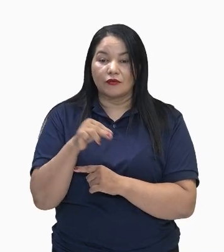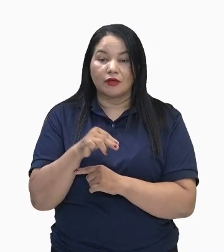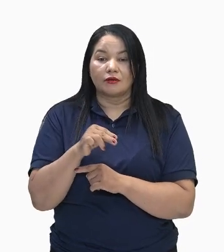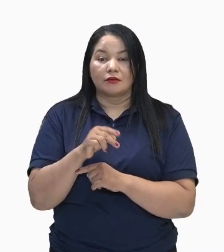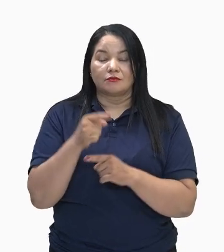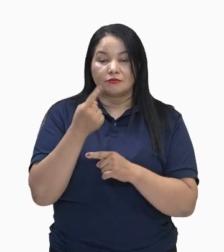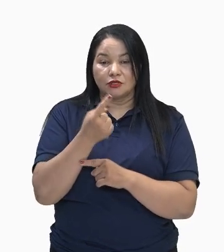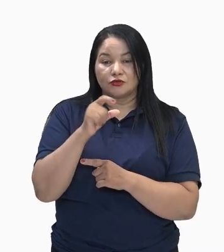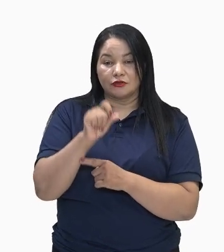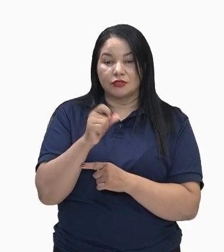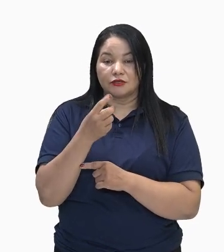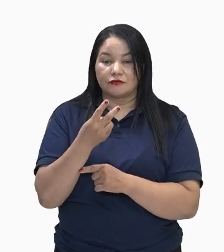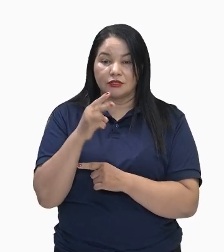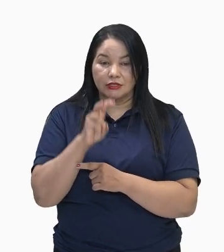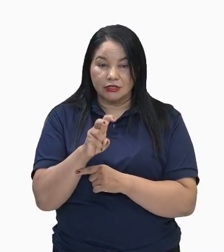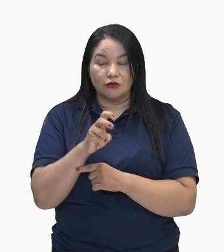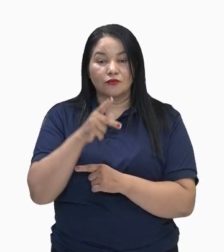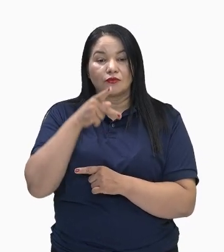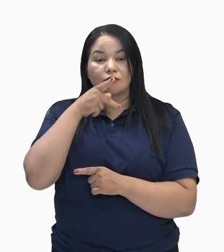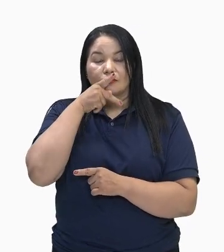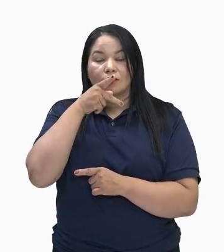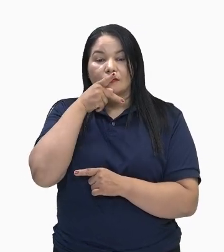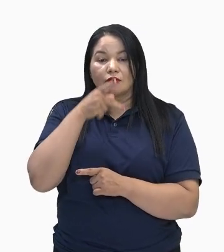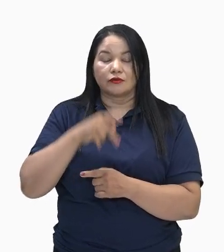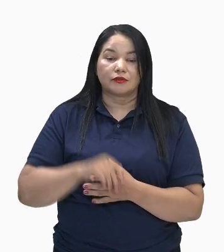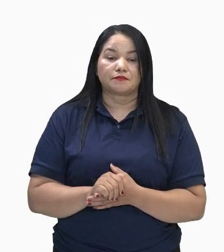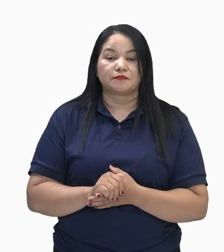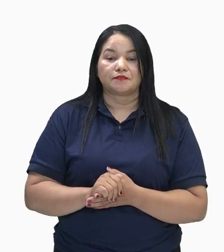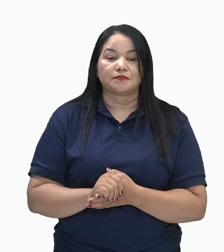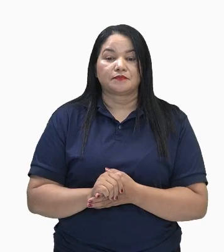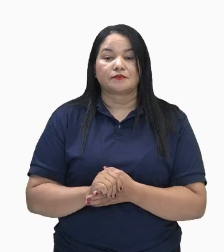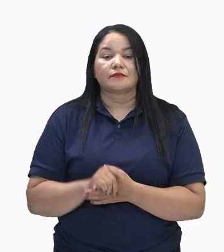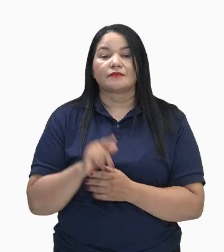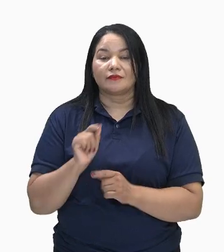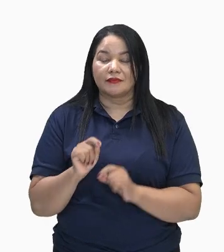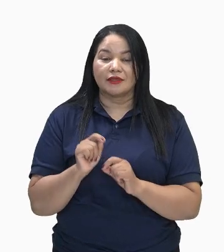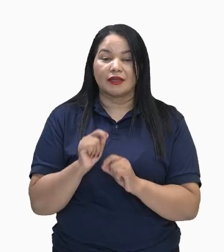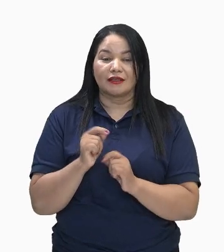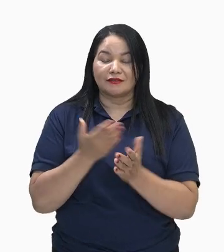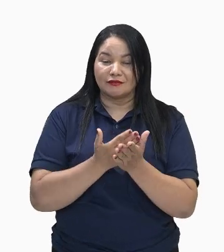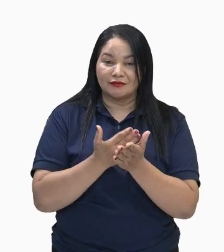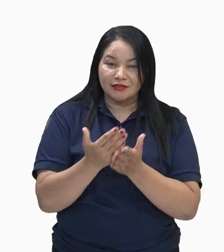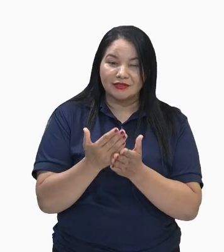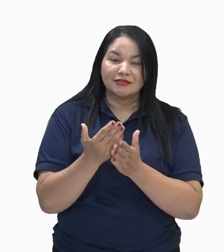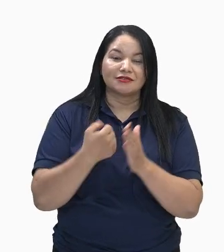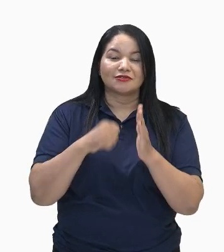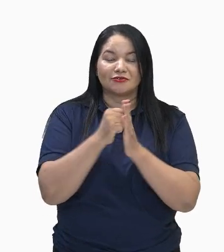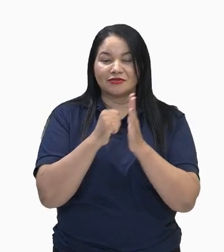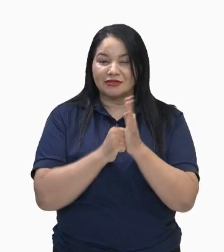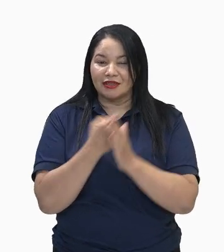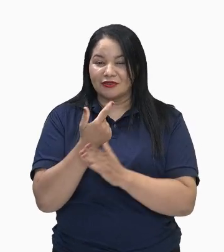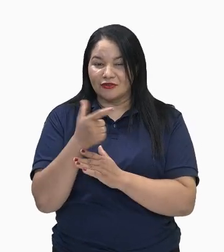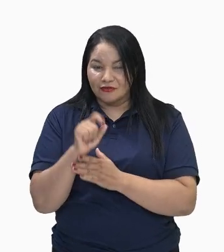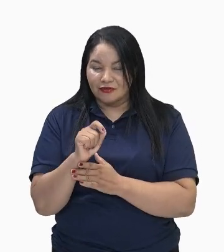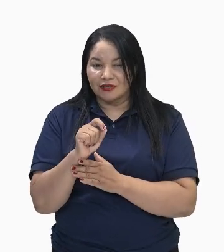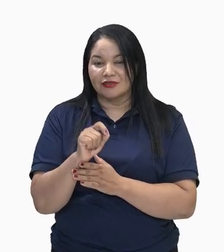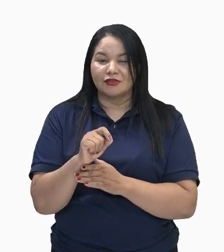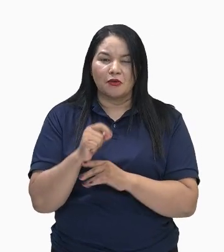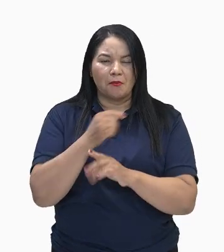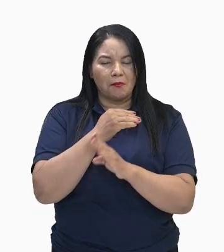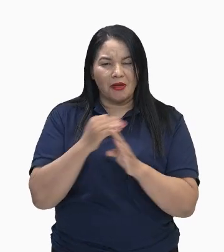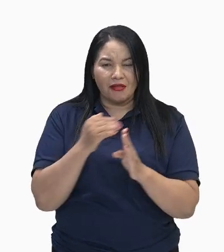1925, no dia 19 de novembro, ou seja, no início do século XX, lá pela metade